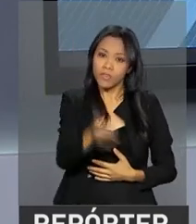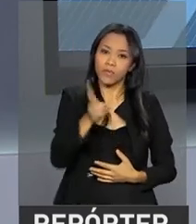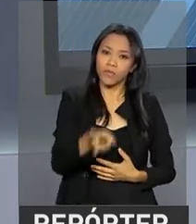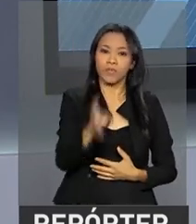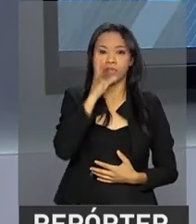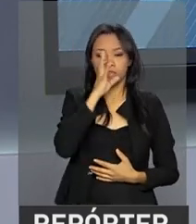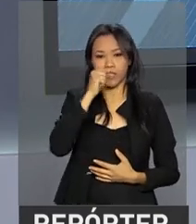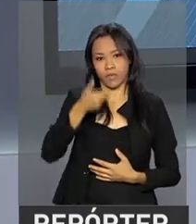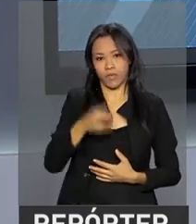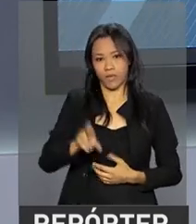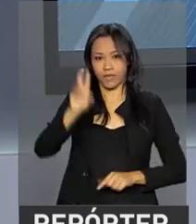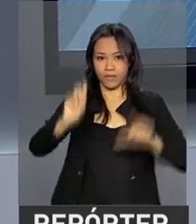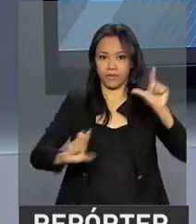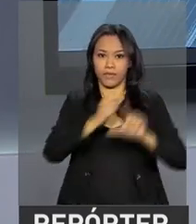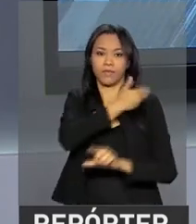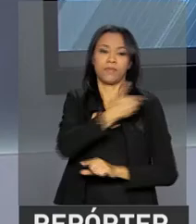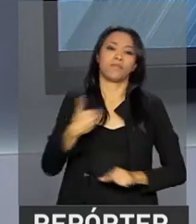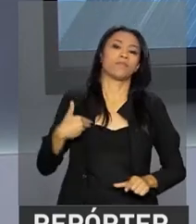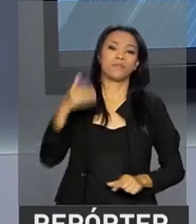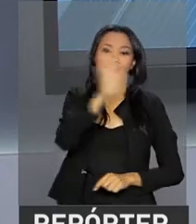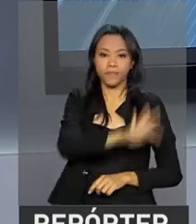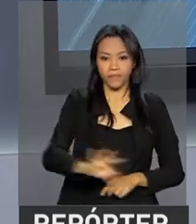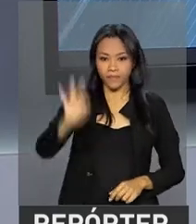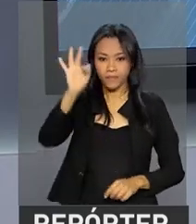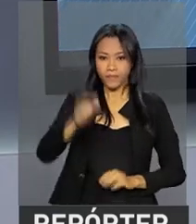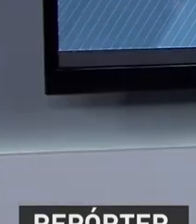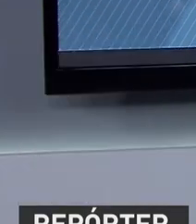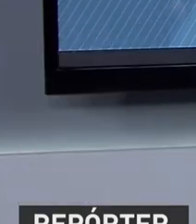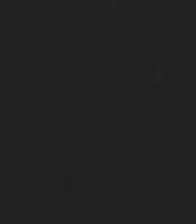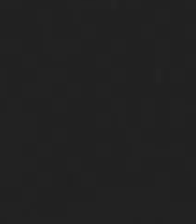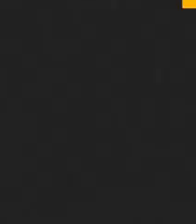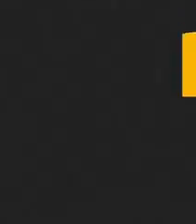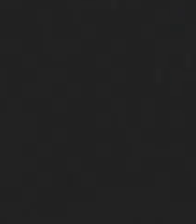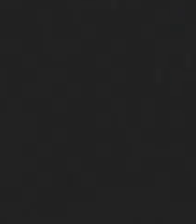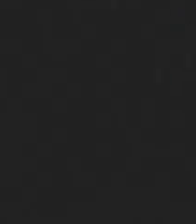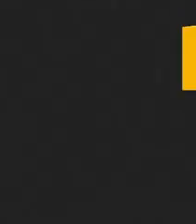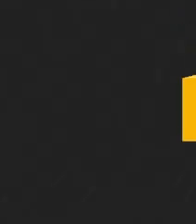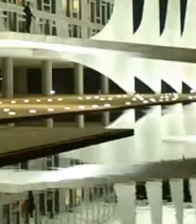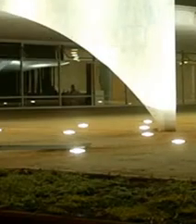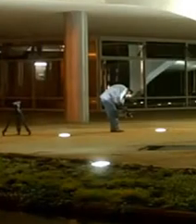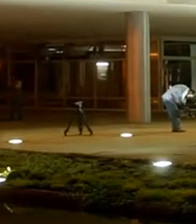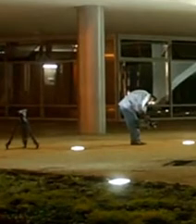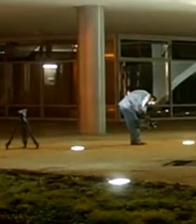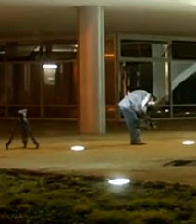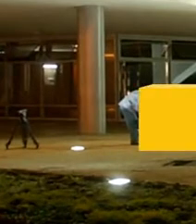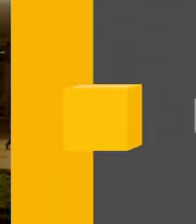e continue com a gente na NBR, a TV do Governo Federal.